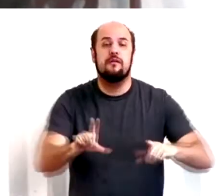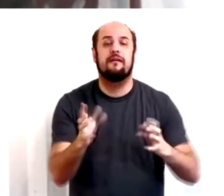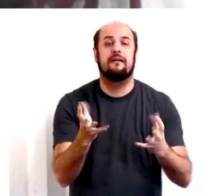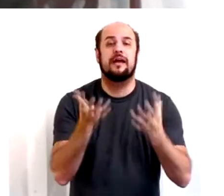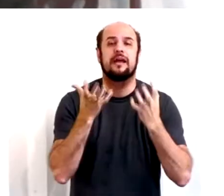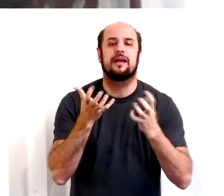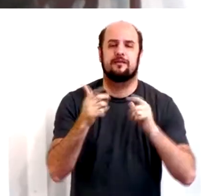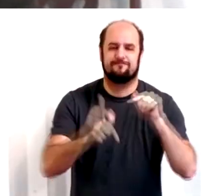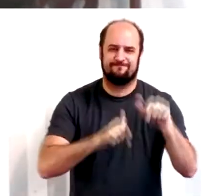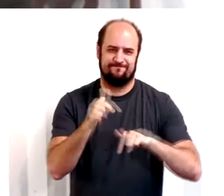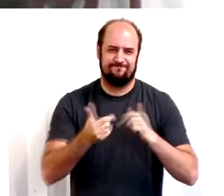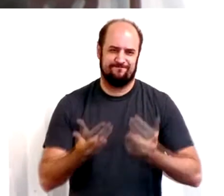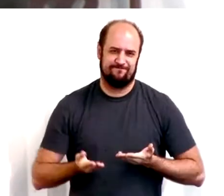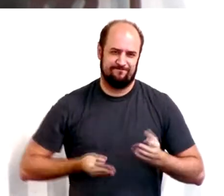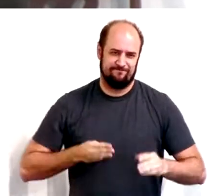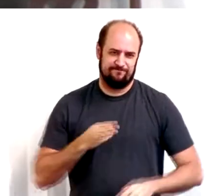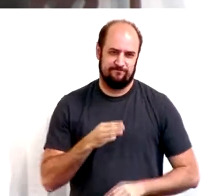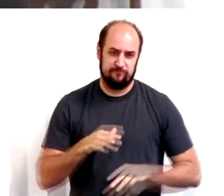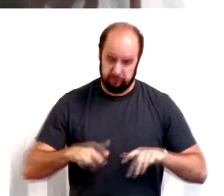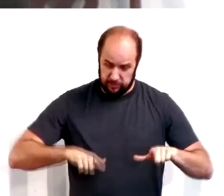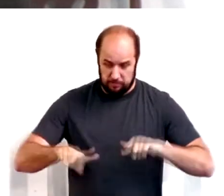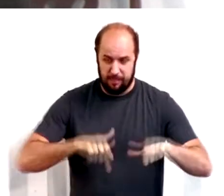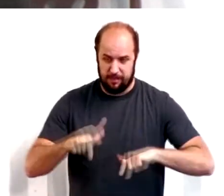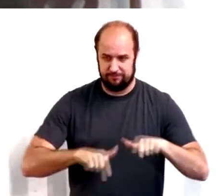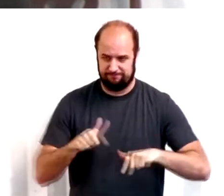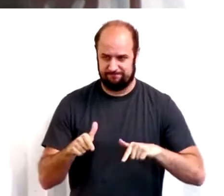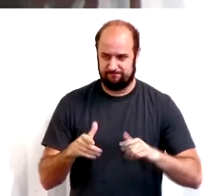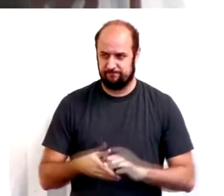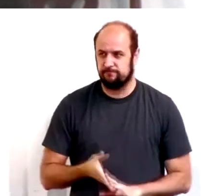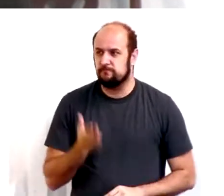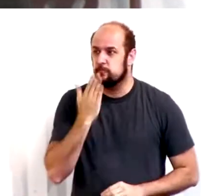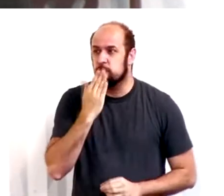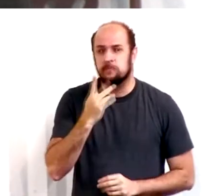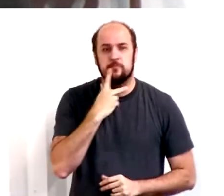poderia servir? Faça esse desenho e peça para que seu